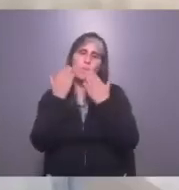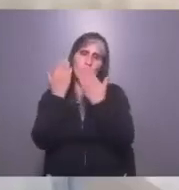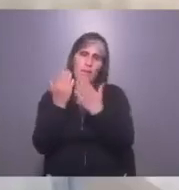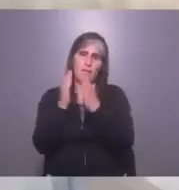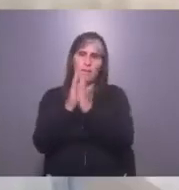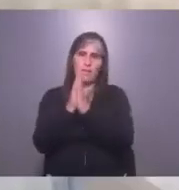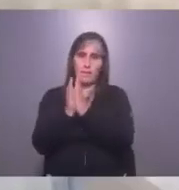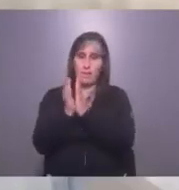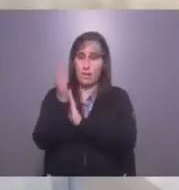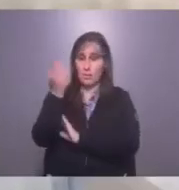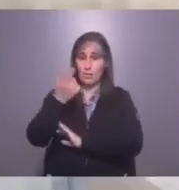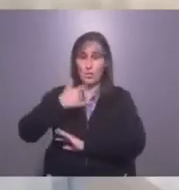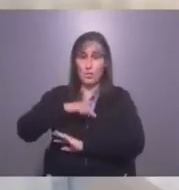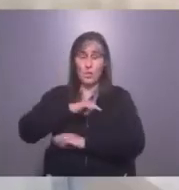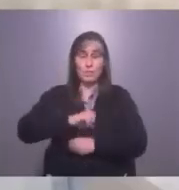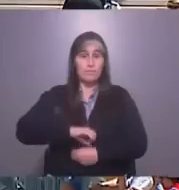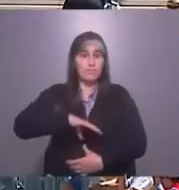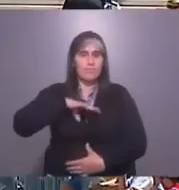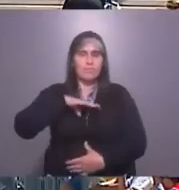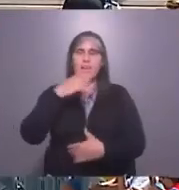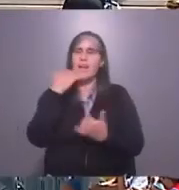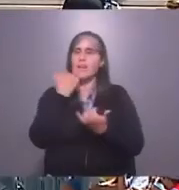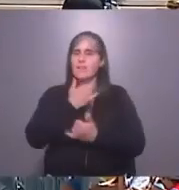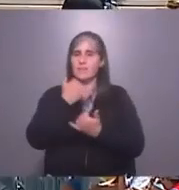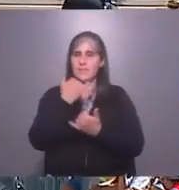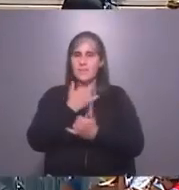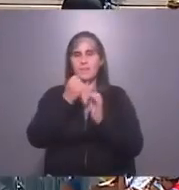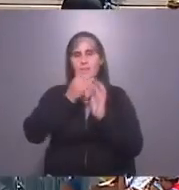de alegria, cantemos.